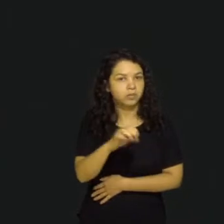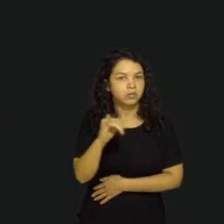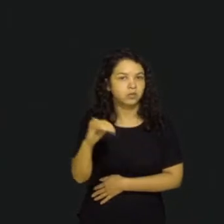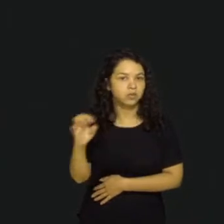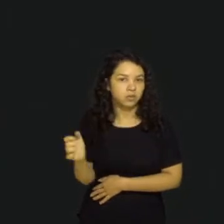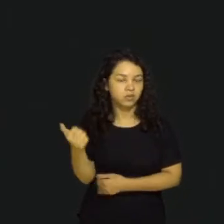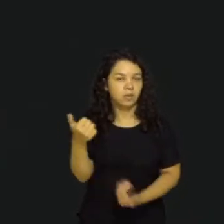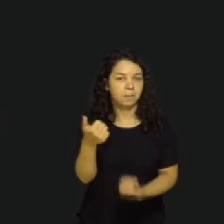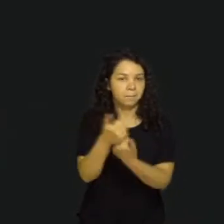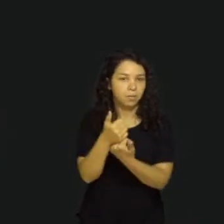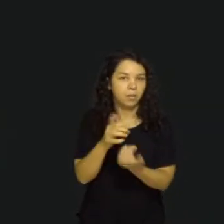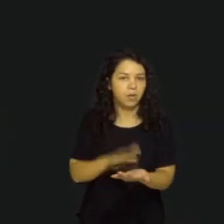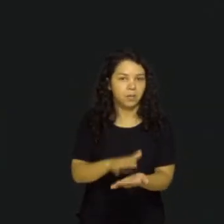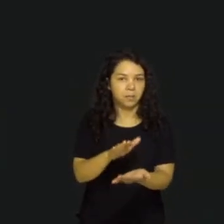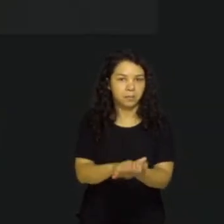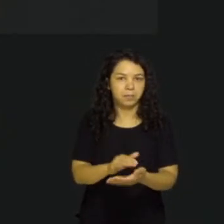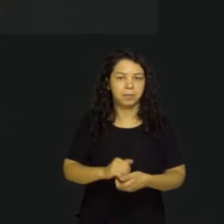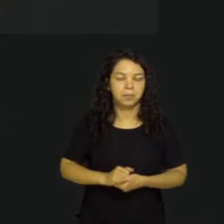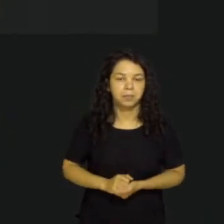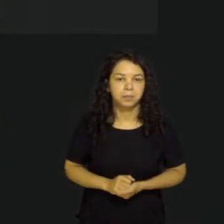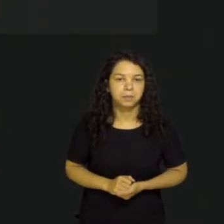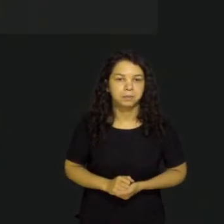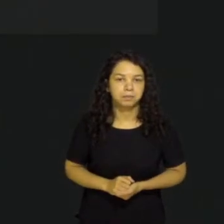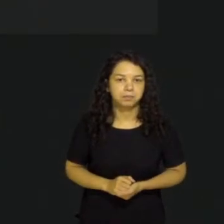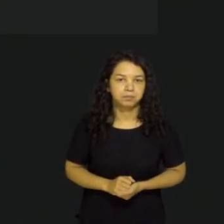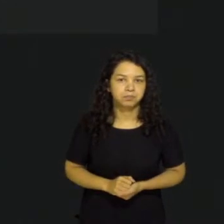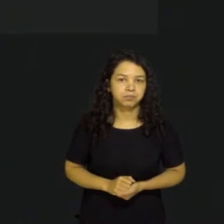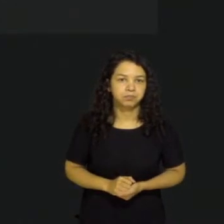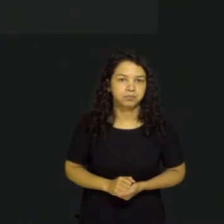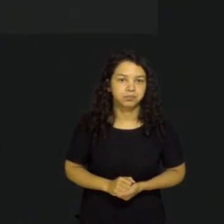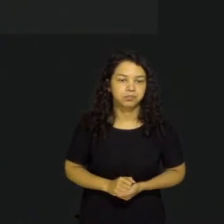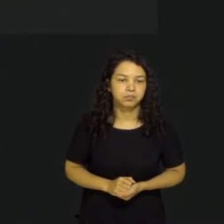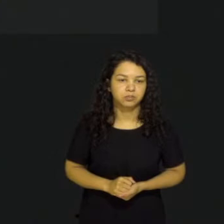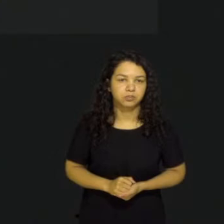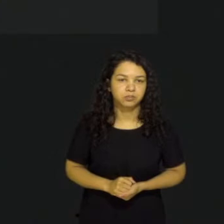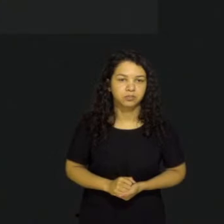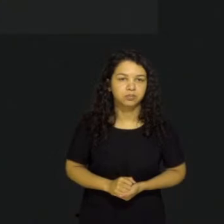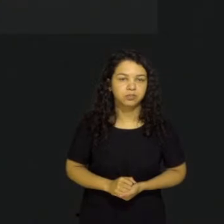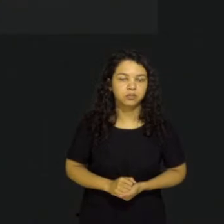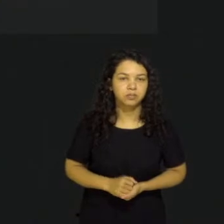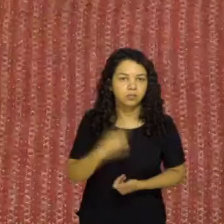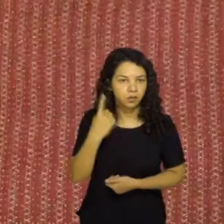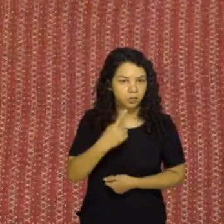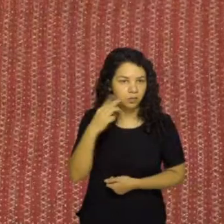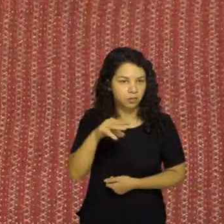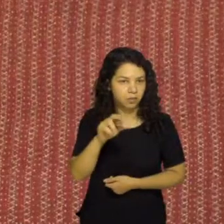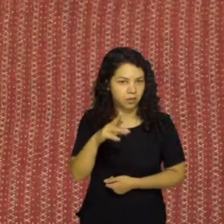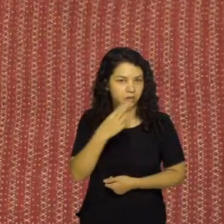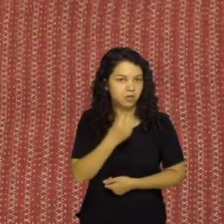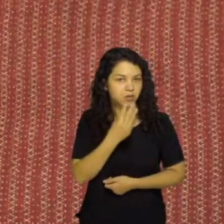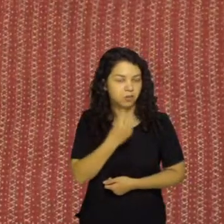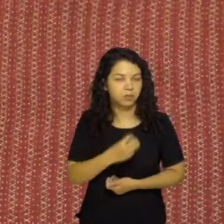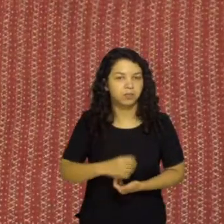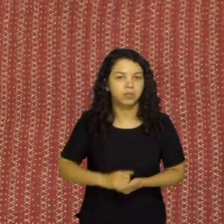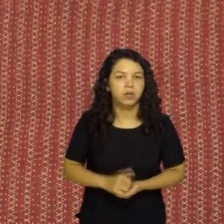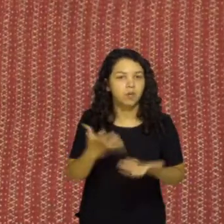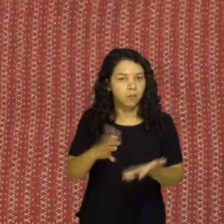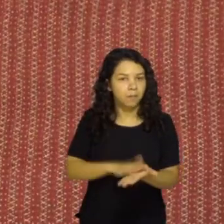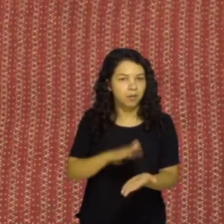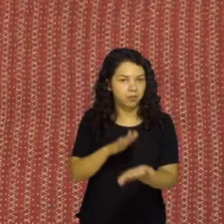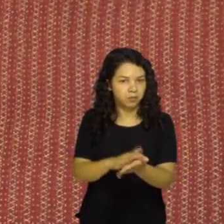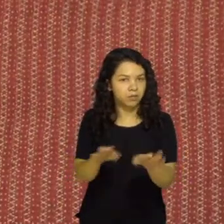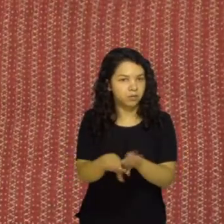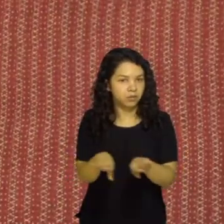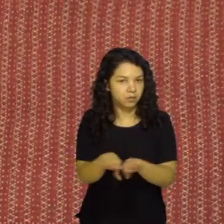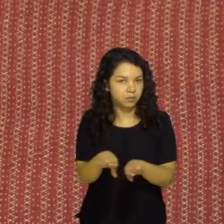total apoio. Parabéns. Muito obrigado, deputado Mioto. Deputado Marquito. Queria parabenizar também o